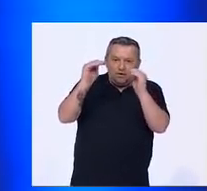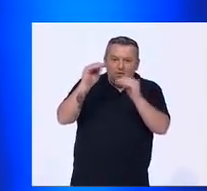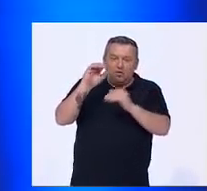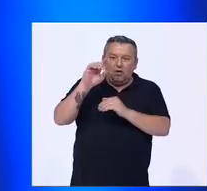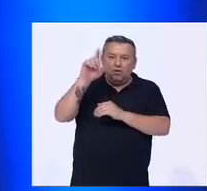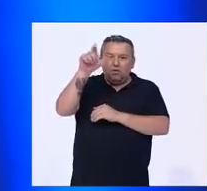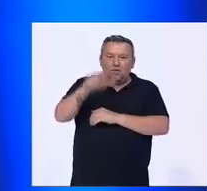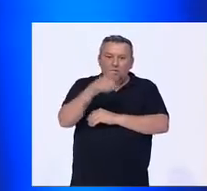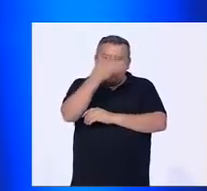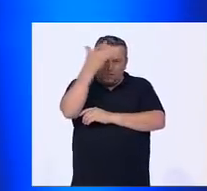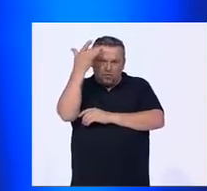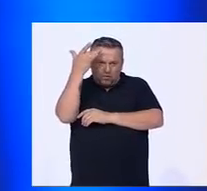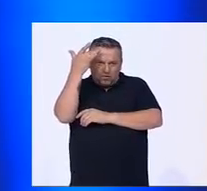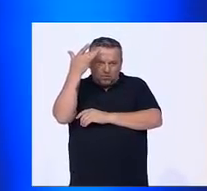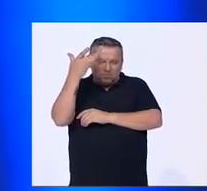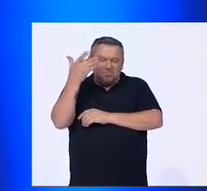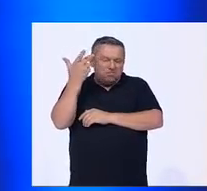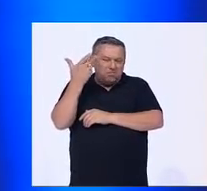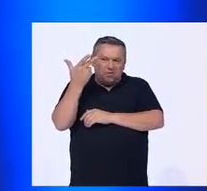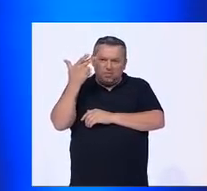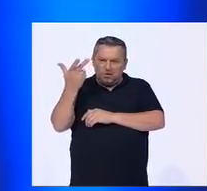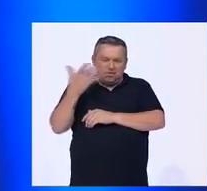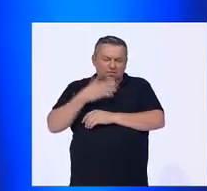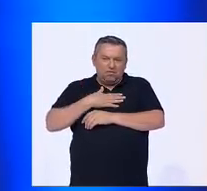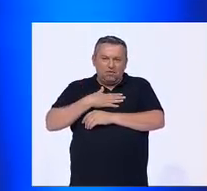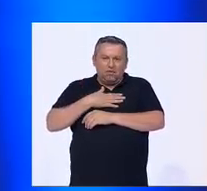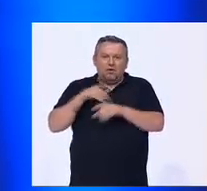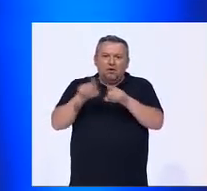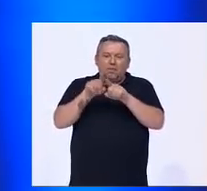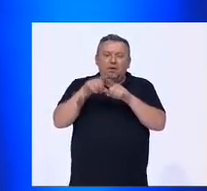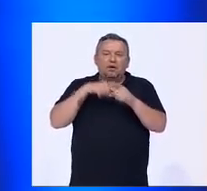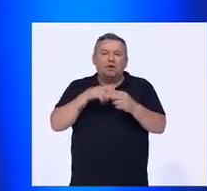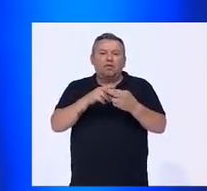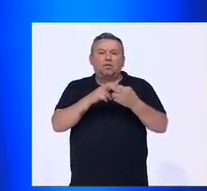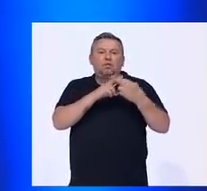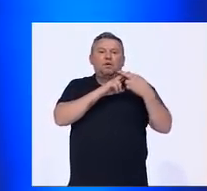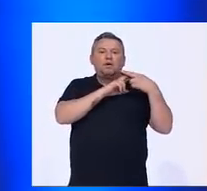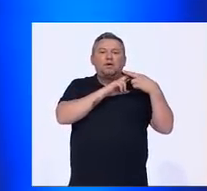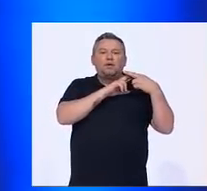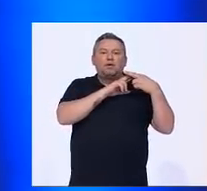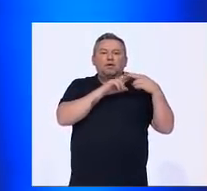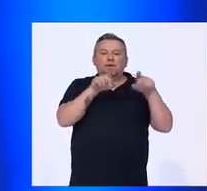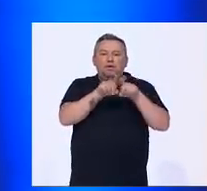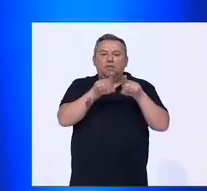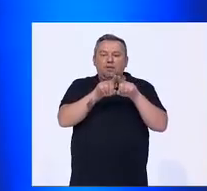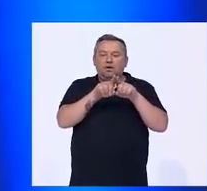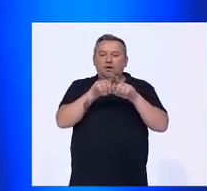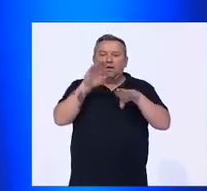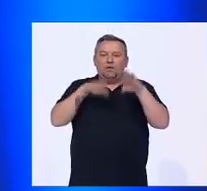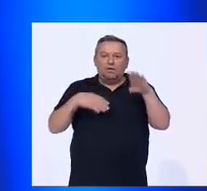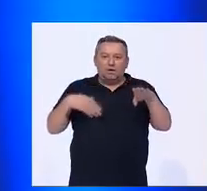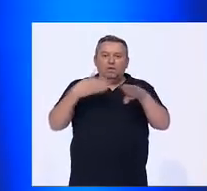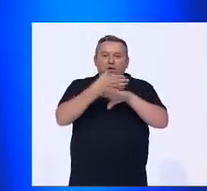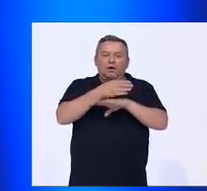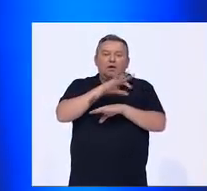pessoa, eu diria, moderada, com responsabilidade. E eu digo, eu entrei na política como ficha limpa